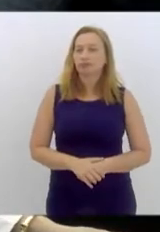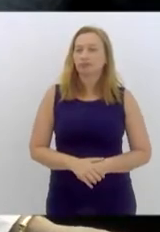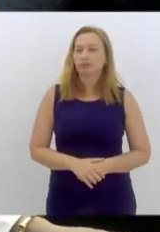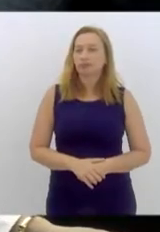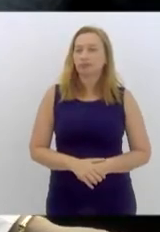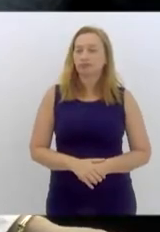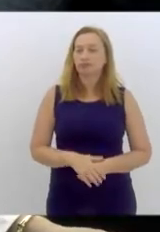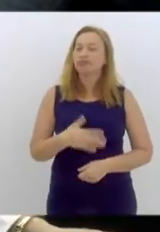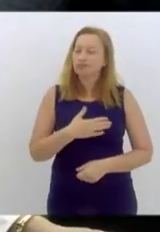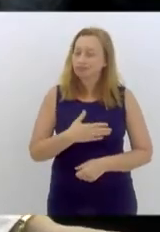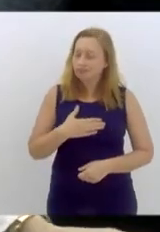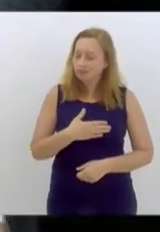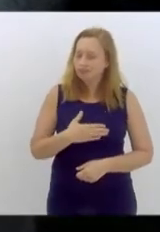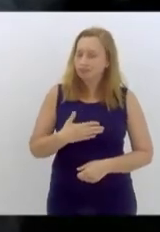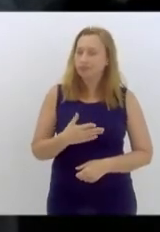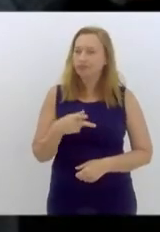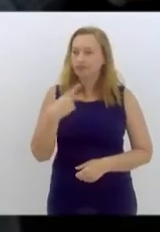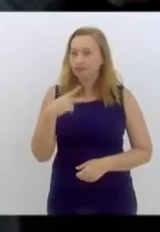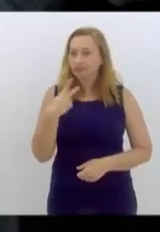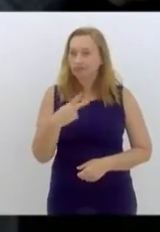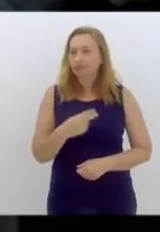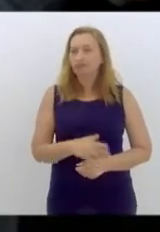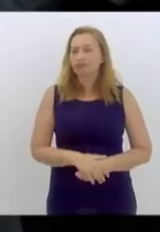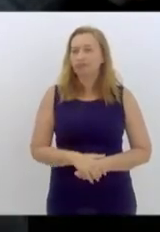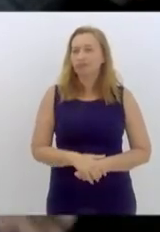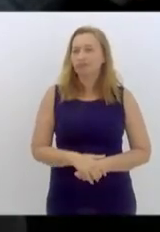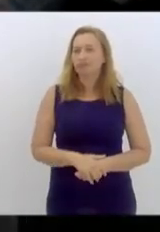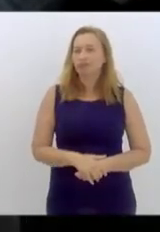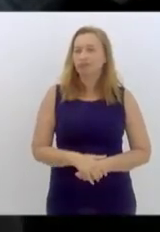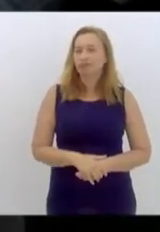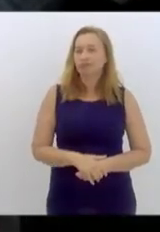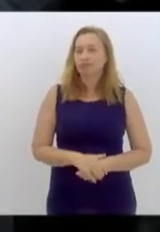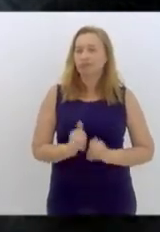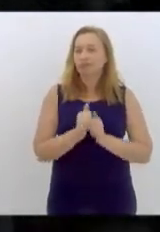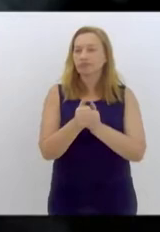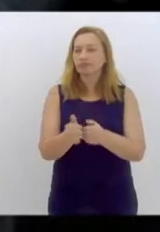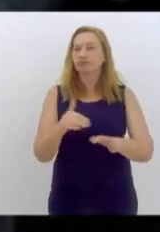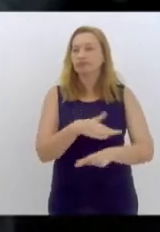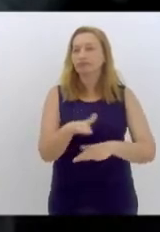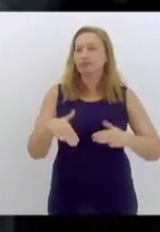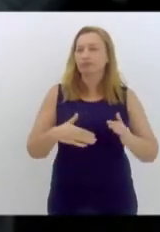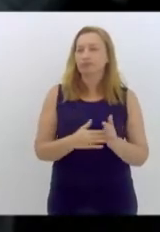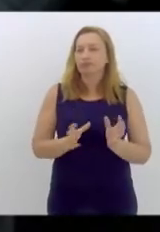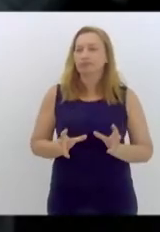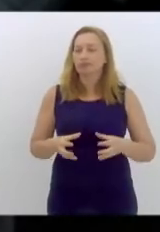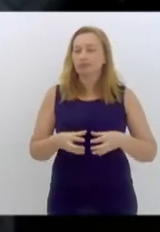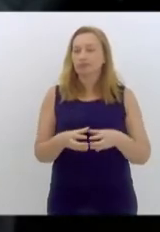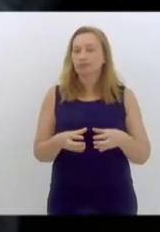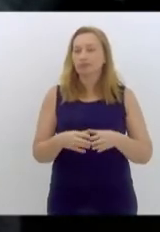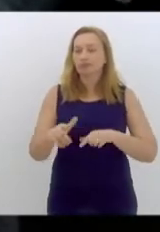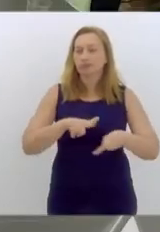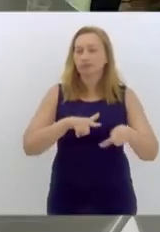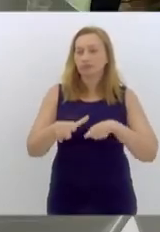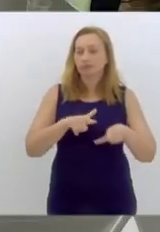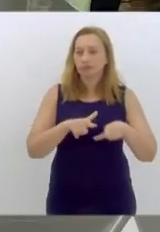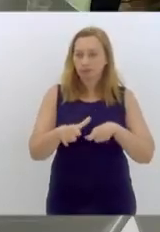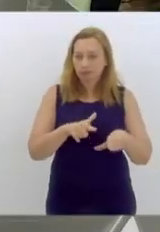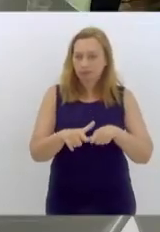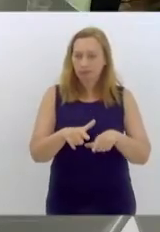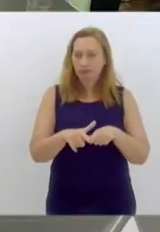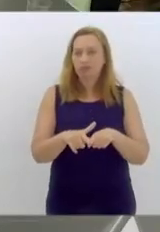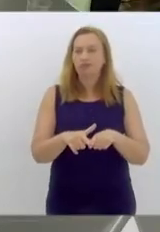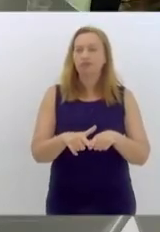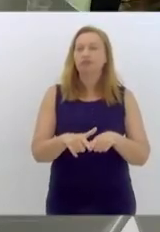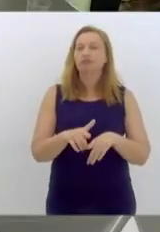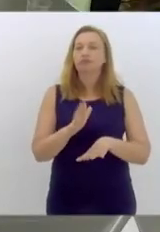Eu gostaria de dizer, inclusive, que eu estou aqui acompanhada de toda a equipe da Receita Municipal, que já vem debatendo